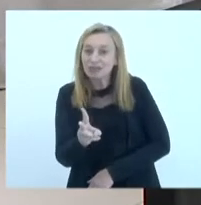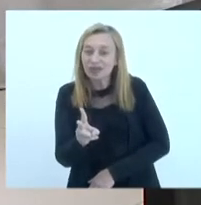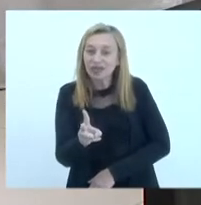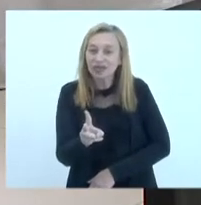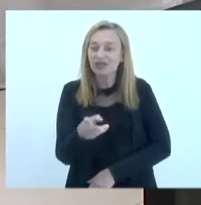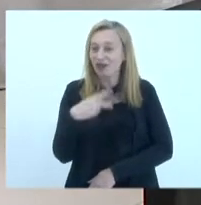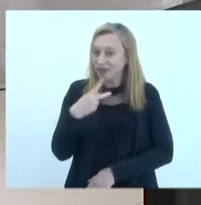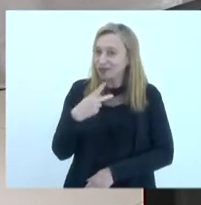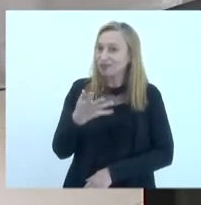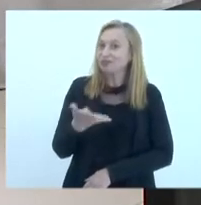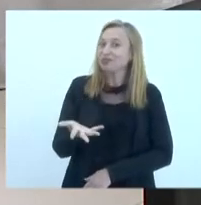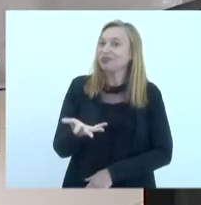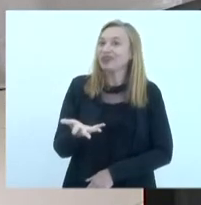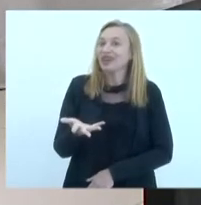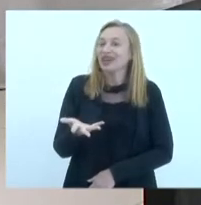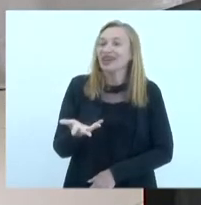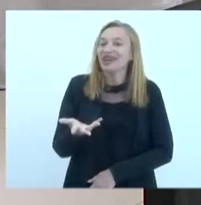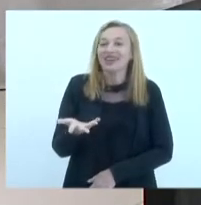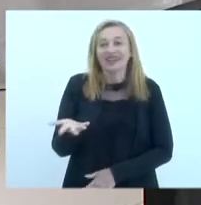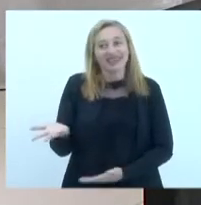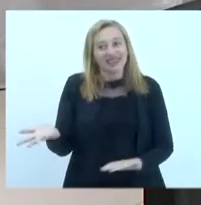Eu sempre toco.